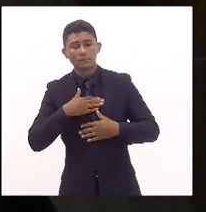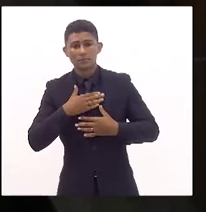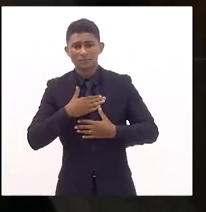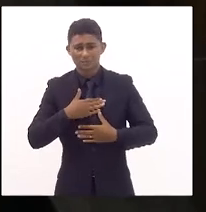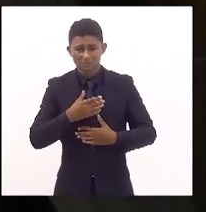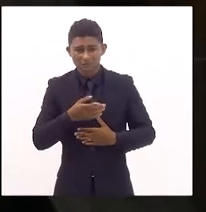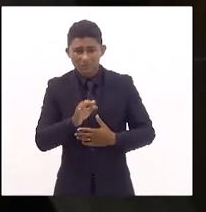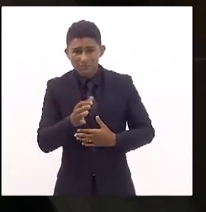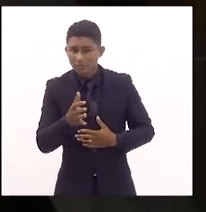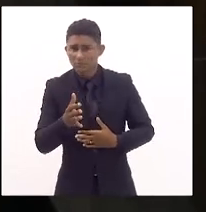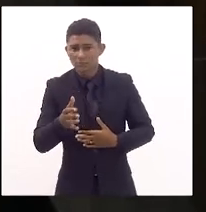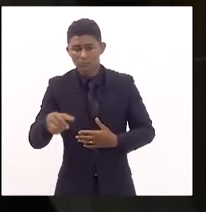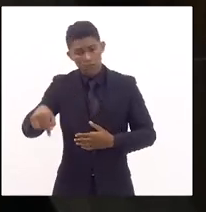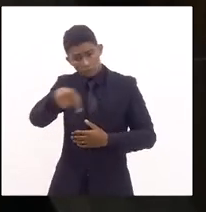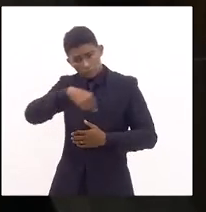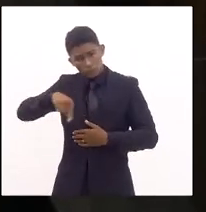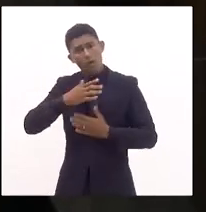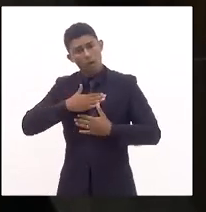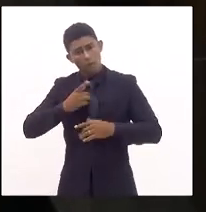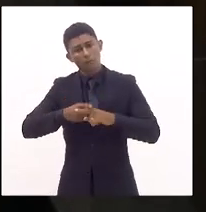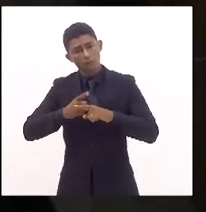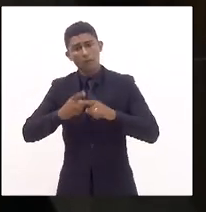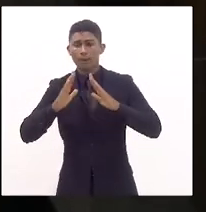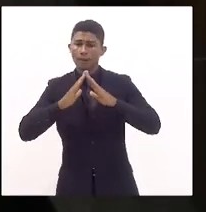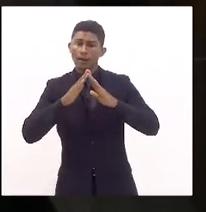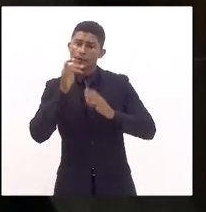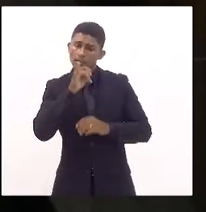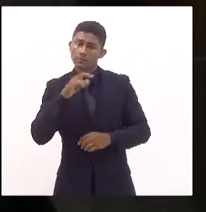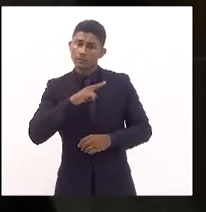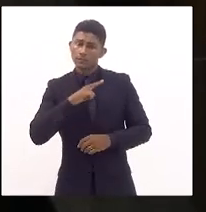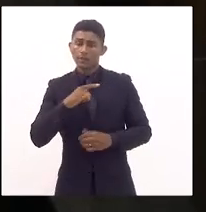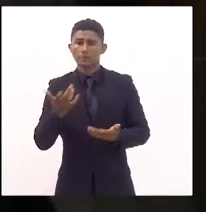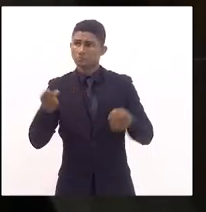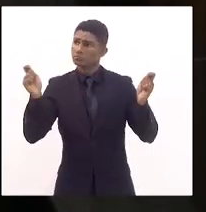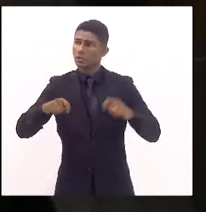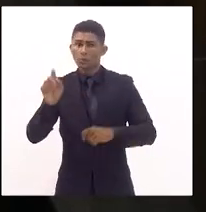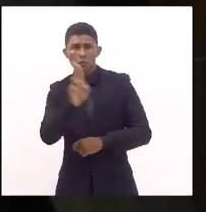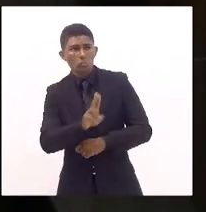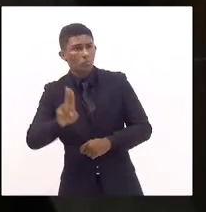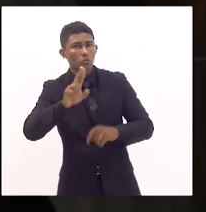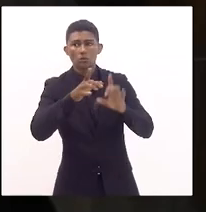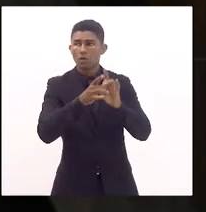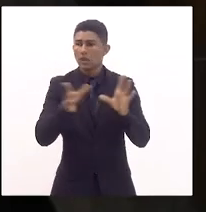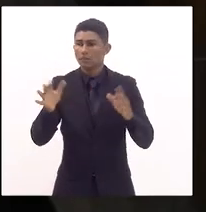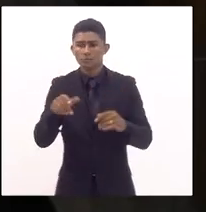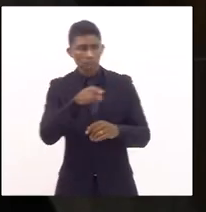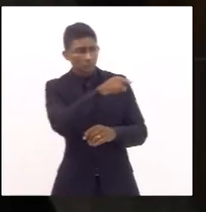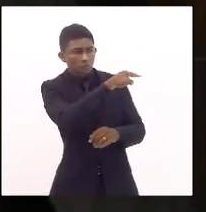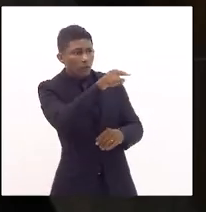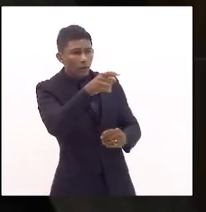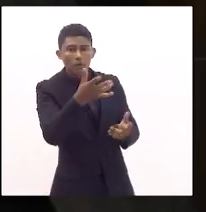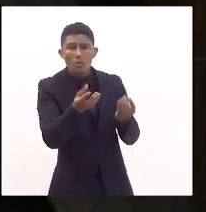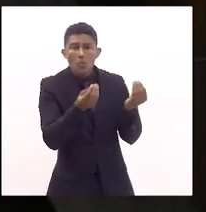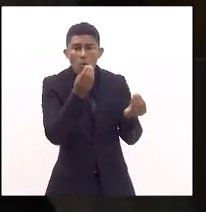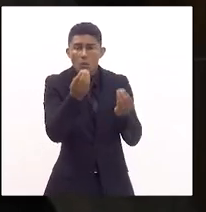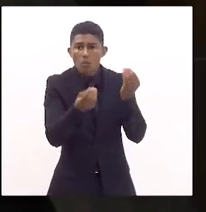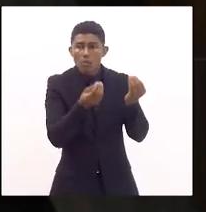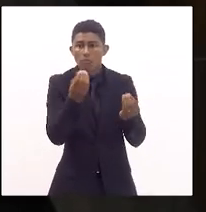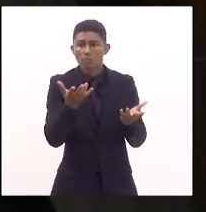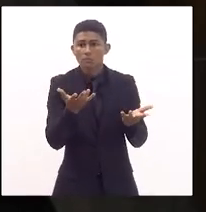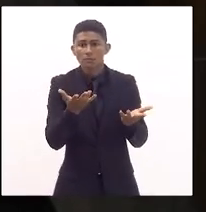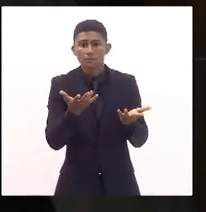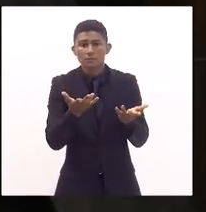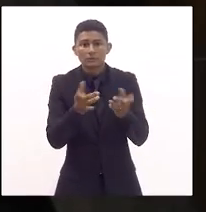tranquilidade. Tranquilidade temos nós, temos energia elétrica todo dia, porque nós quisermos, mas para que eles tenham acesso a